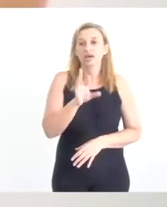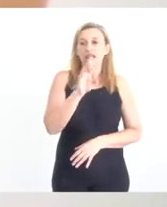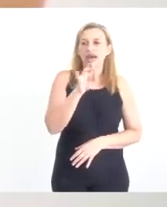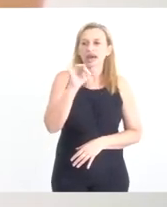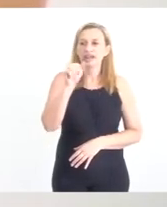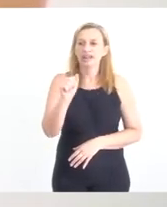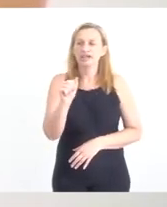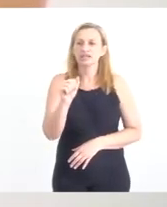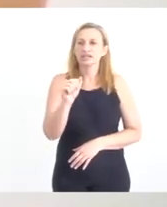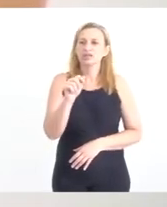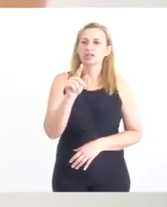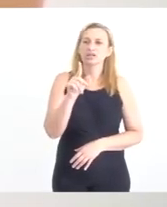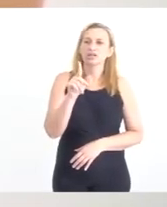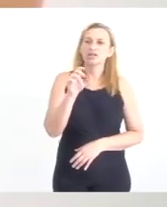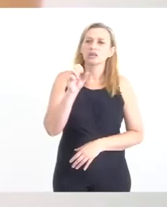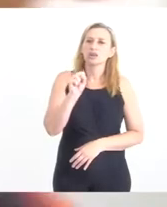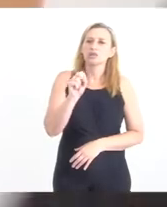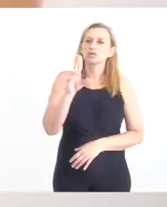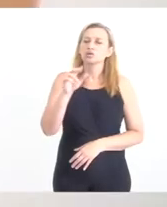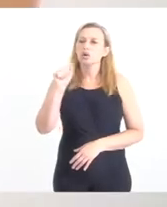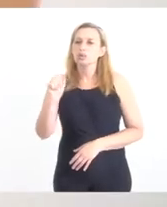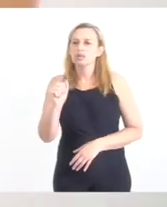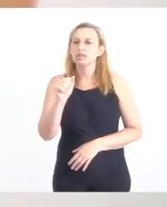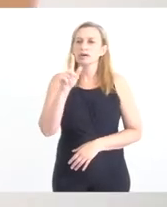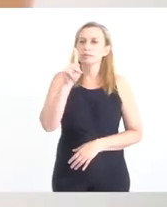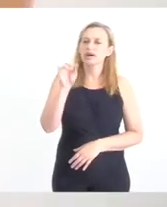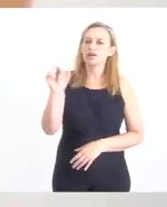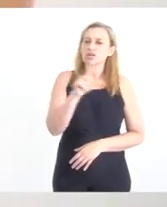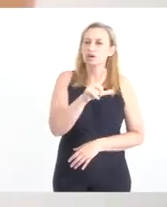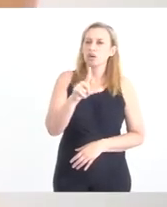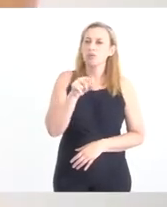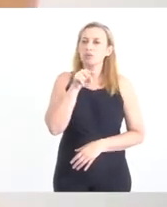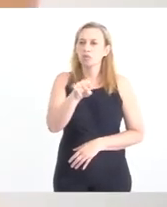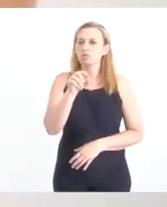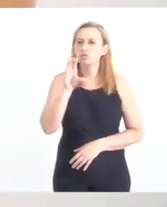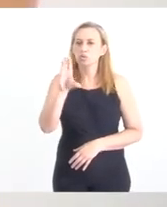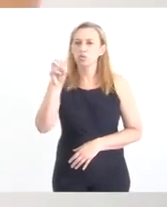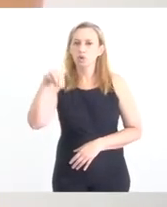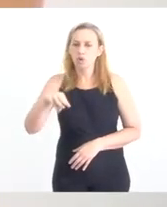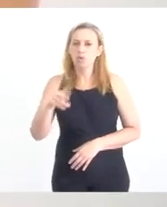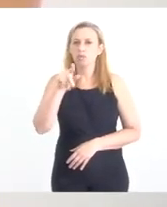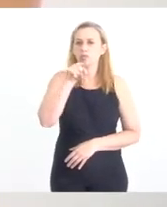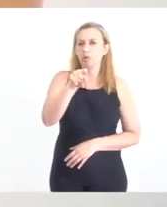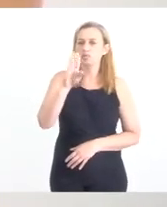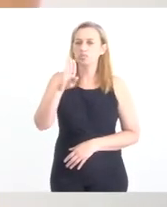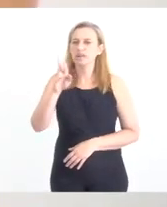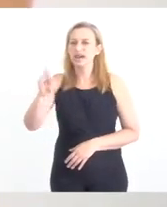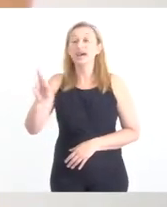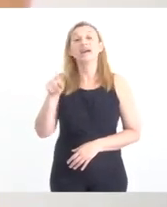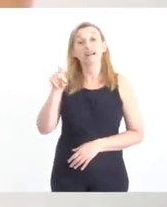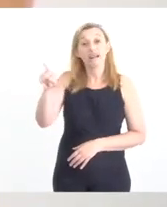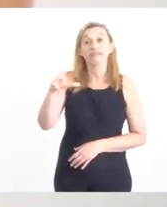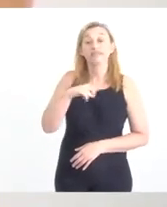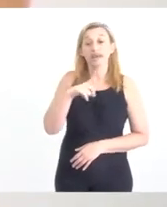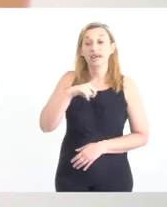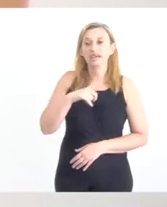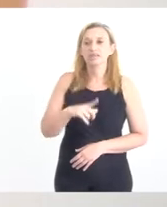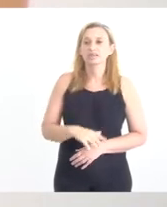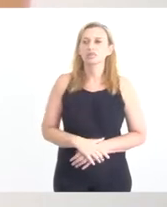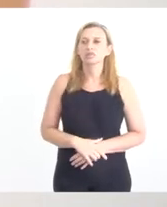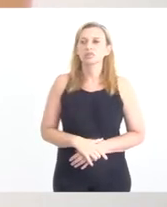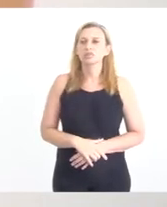Renata Souza PSOL é ponto com.br E lá tem um